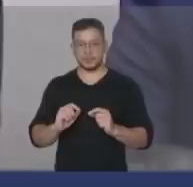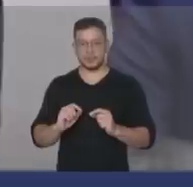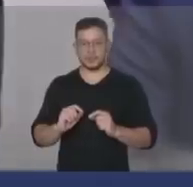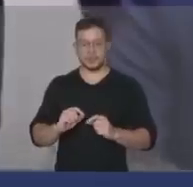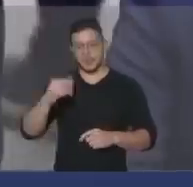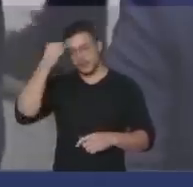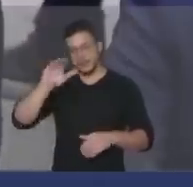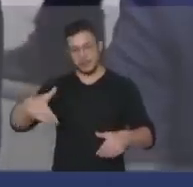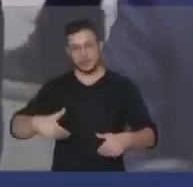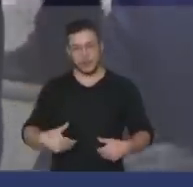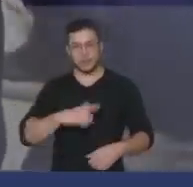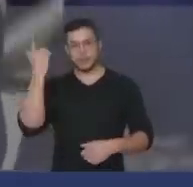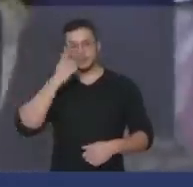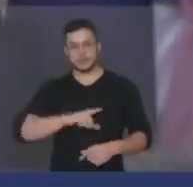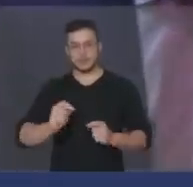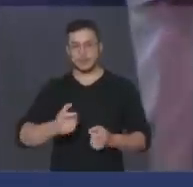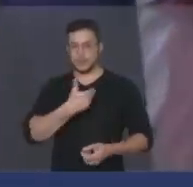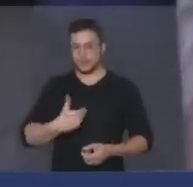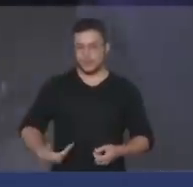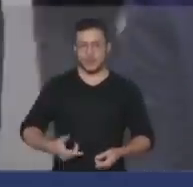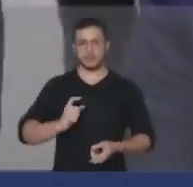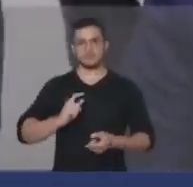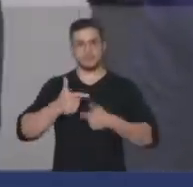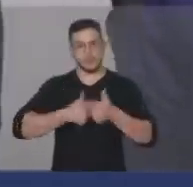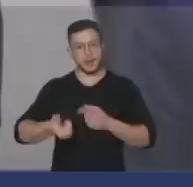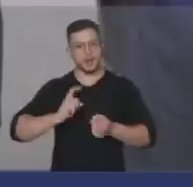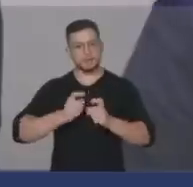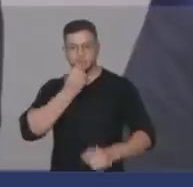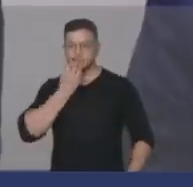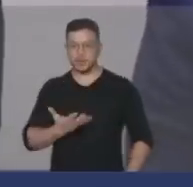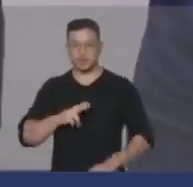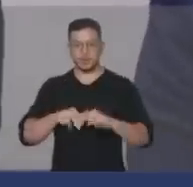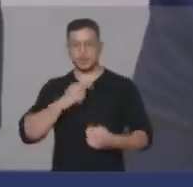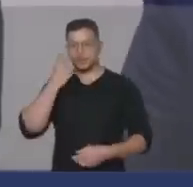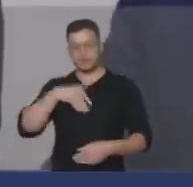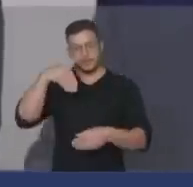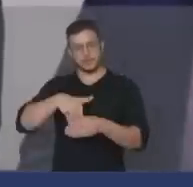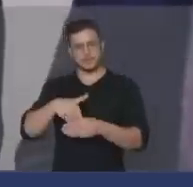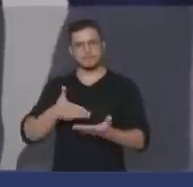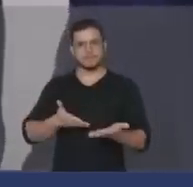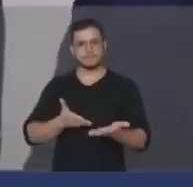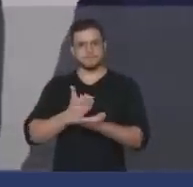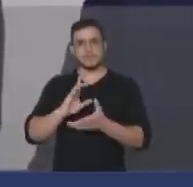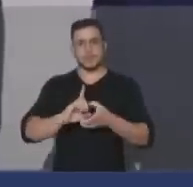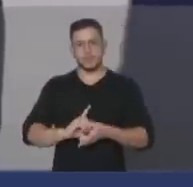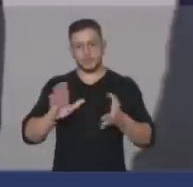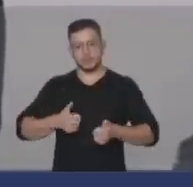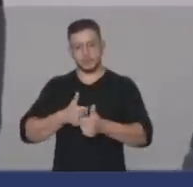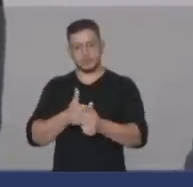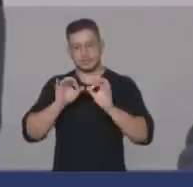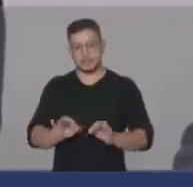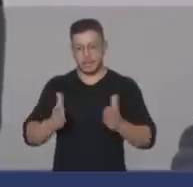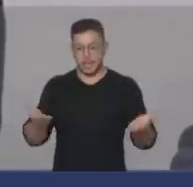à fome e é a governabilidade de um governo que ganhou na eleição de forma democrática e que levou, e foi uma eleição dura. Agora o que a gente tenta